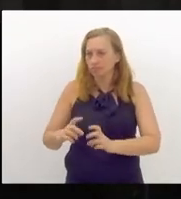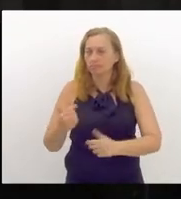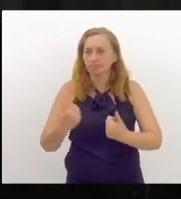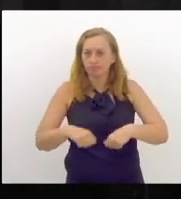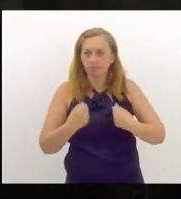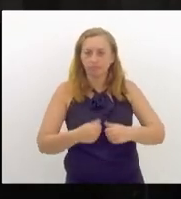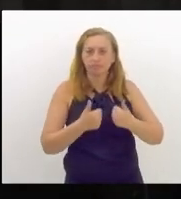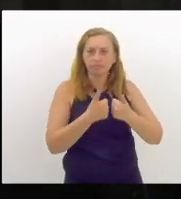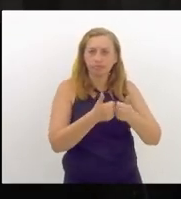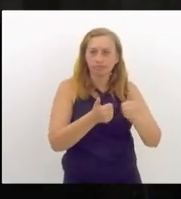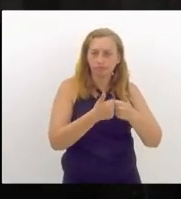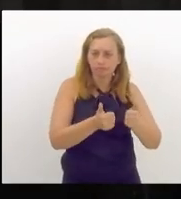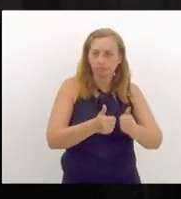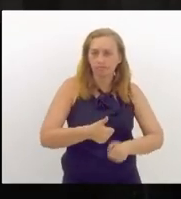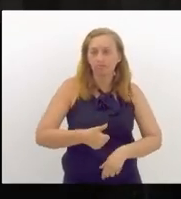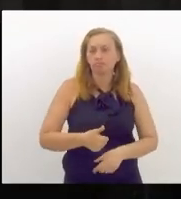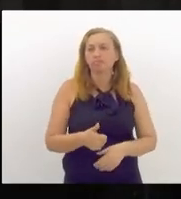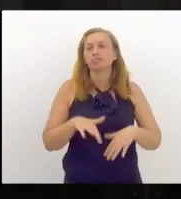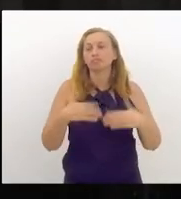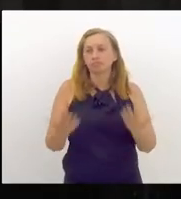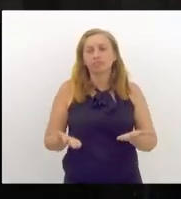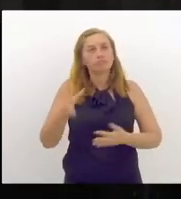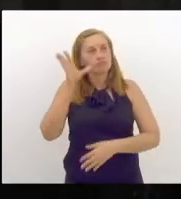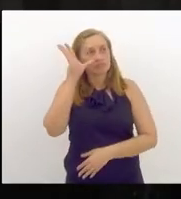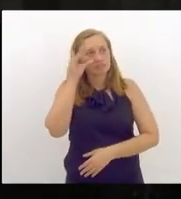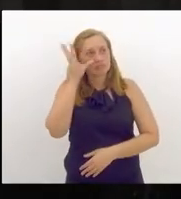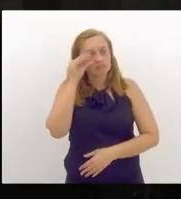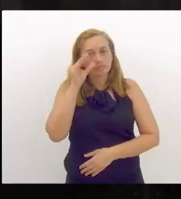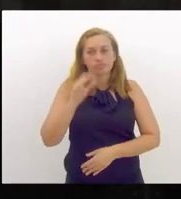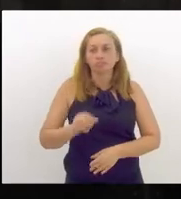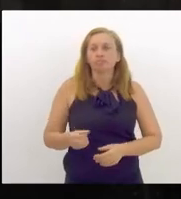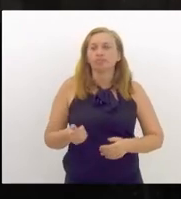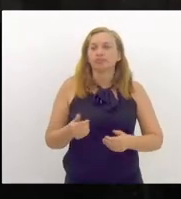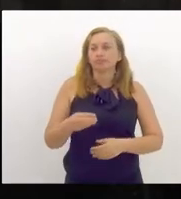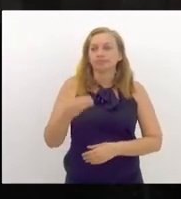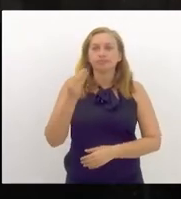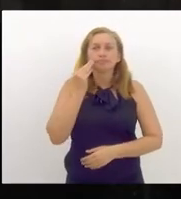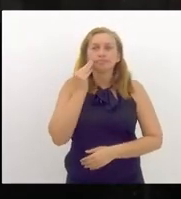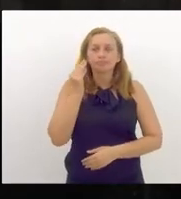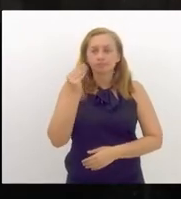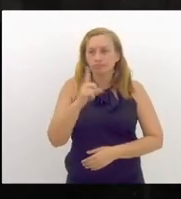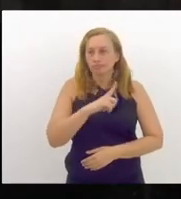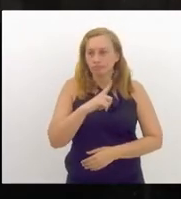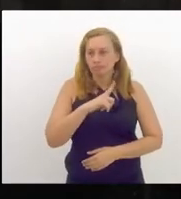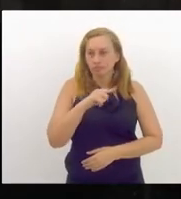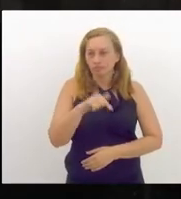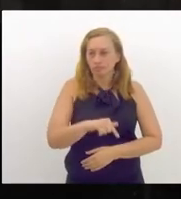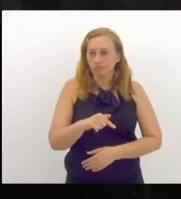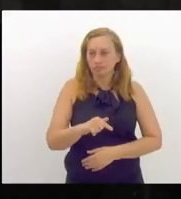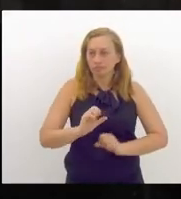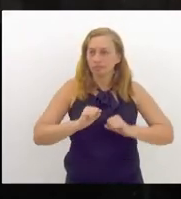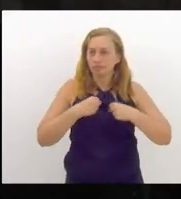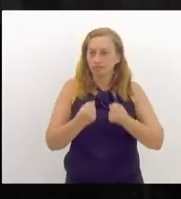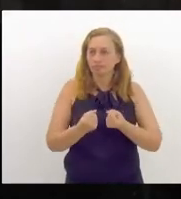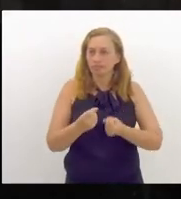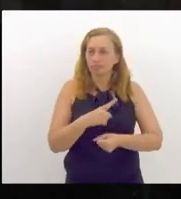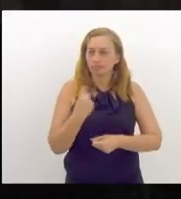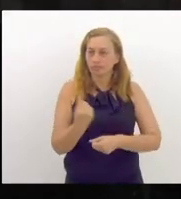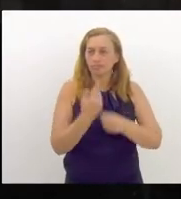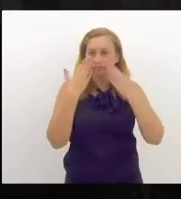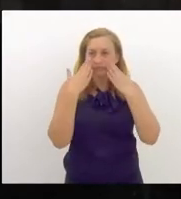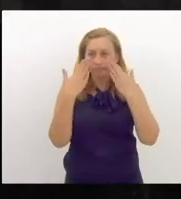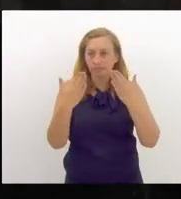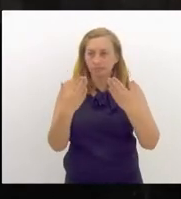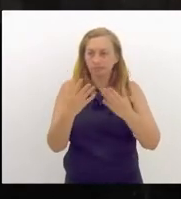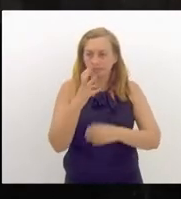ônibus Então seria até interessante que a Mônica Benício tivesse aqui porque seria um reforço para a gente apresentar